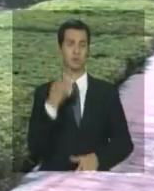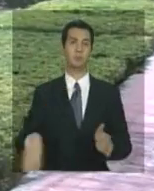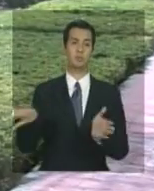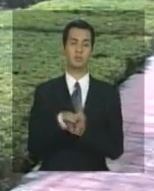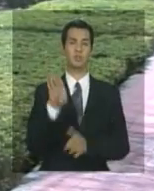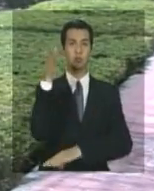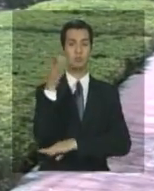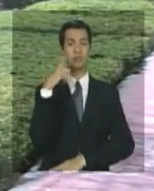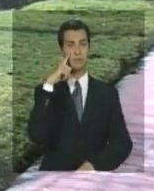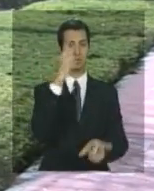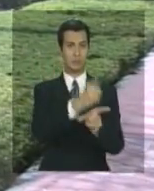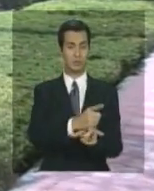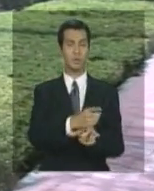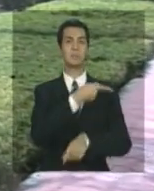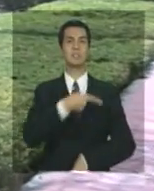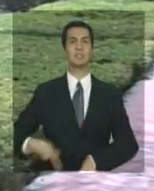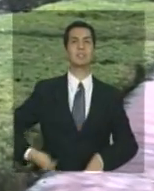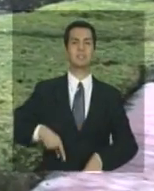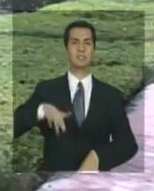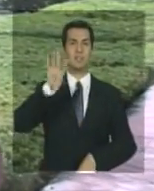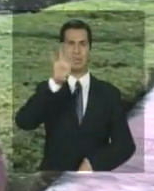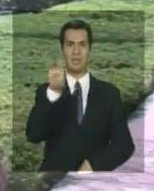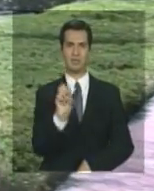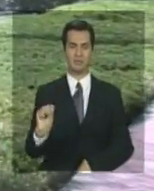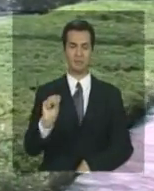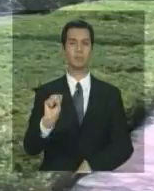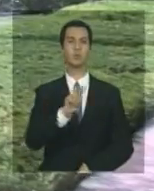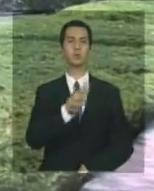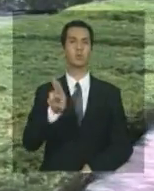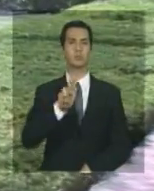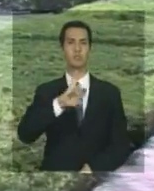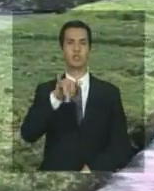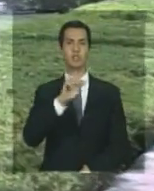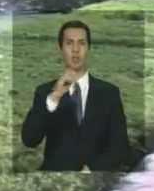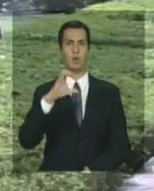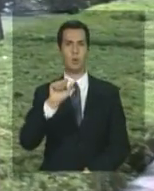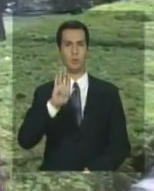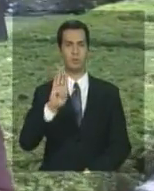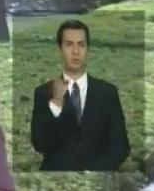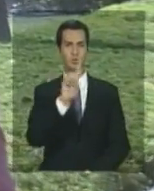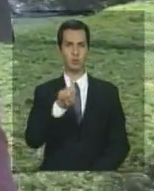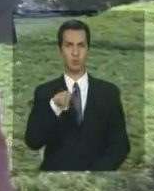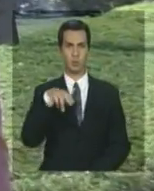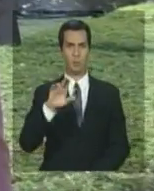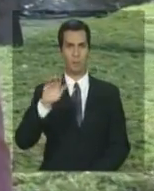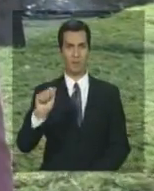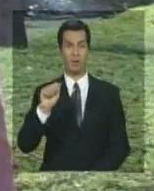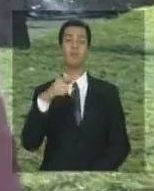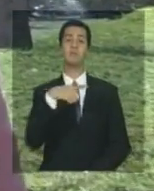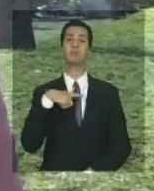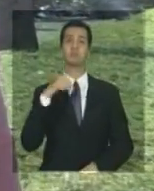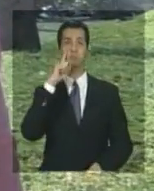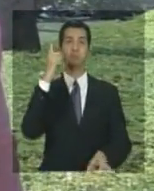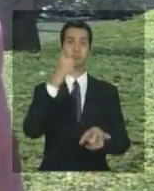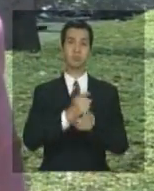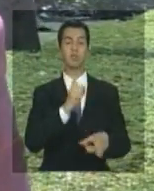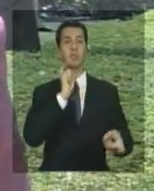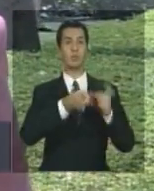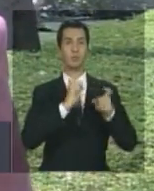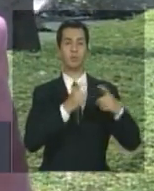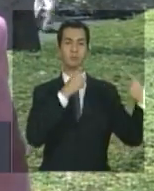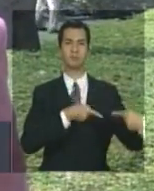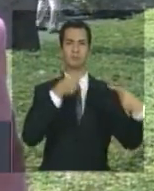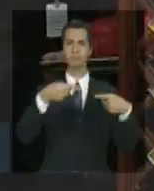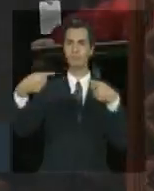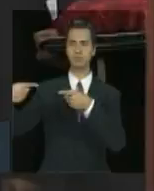presidente da África do Sul, Jacob Zuma. Foi a primeira de uma série de reuniões bilaterais que ela vai ter com os líderes dos BRICS durante essa viagem